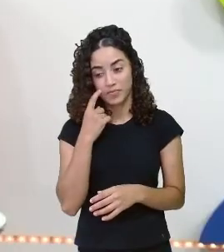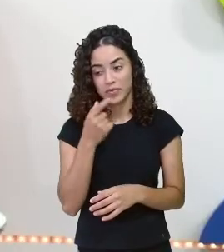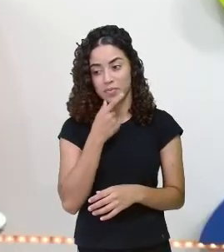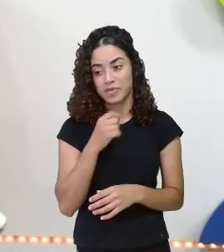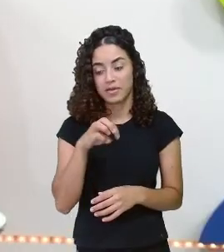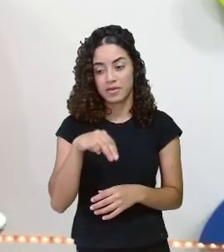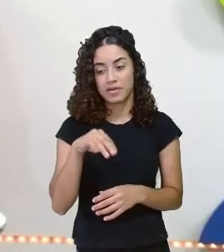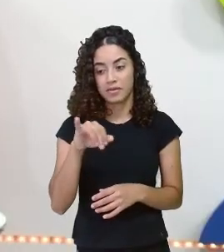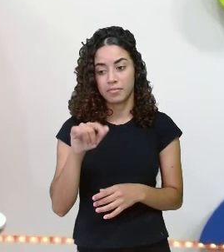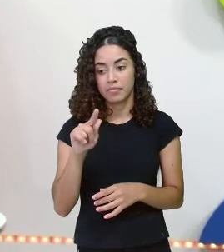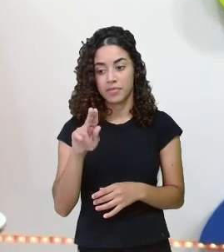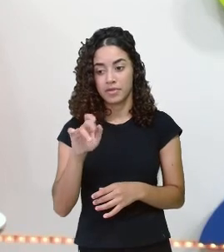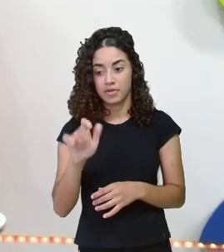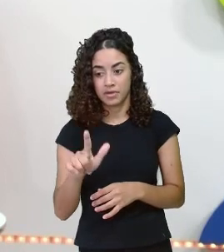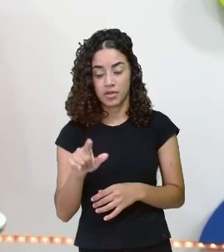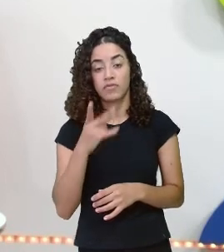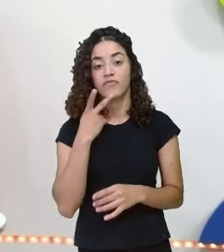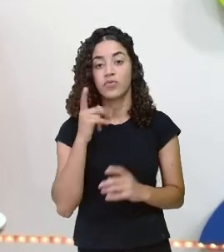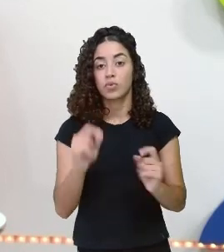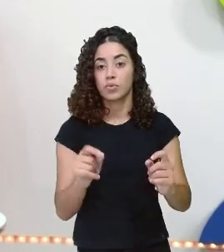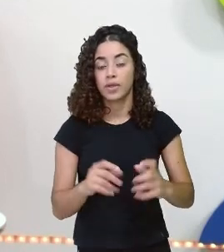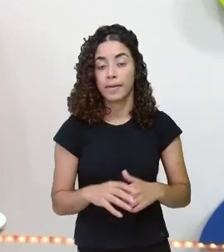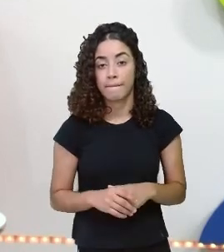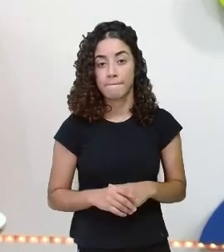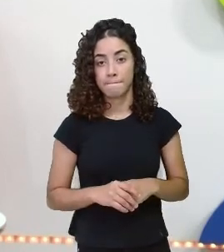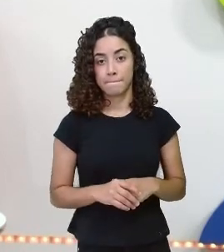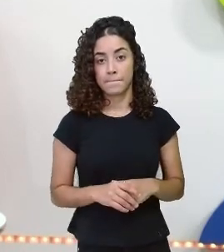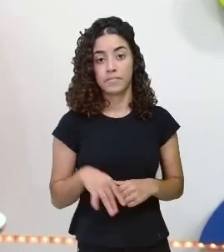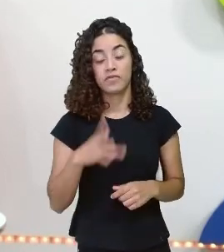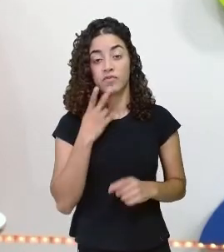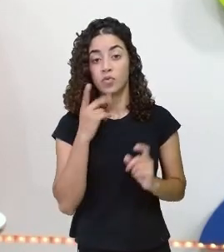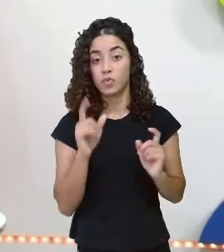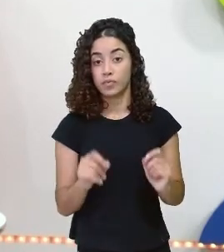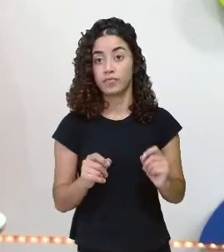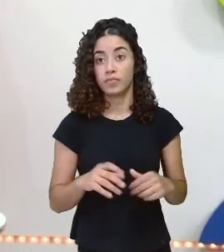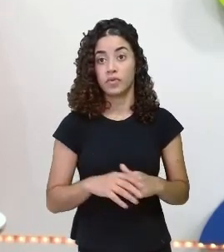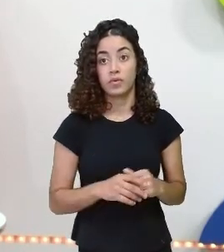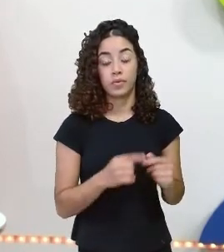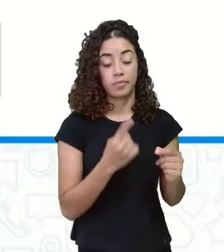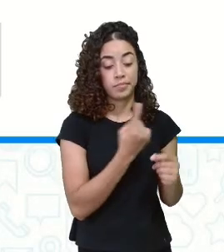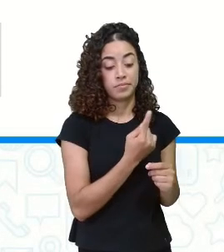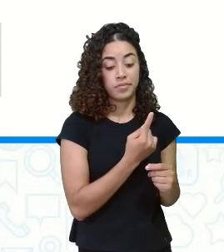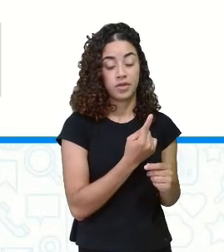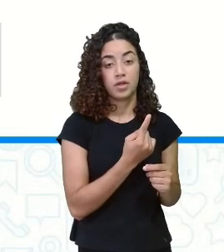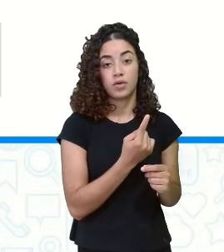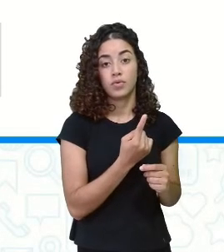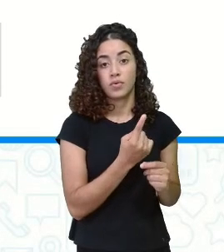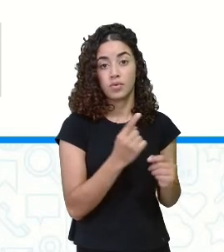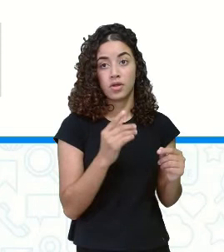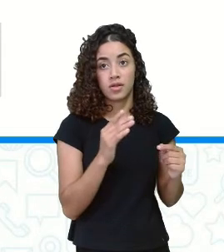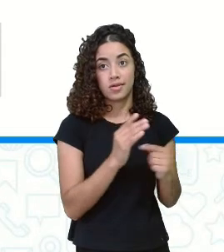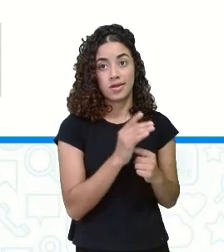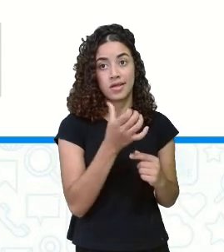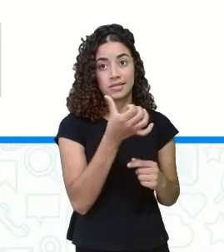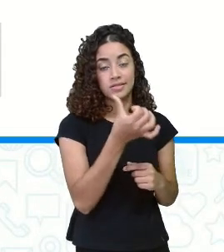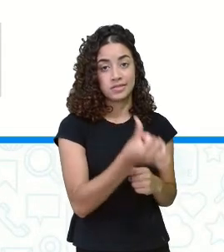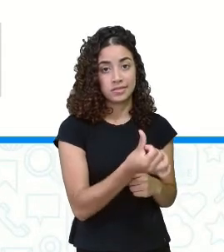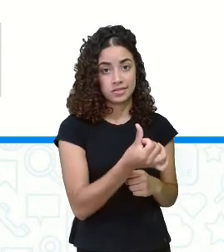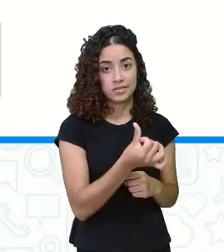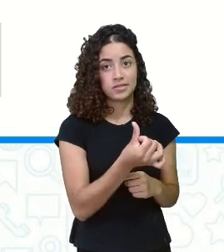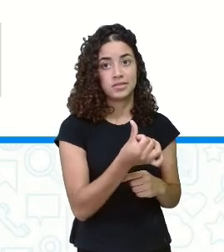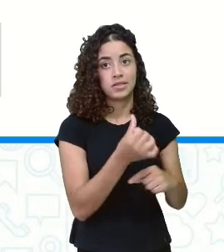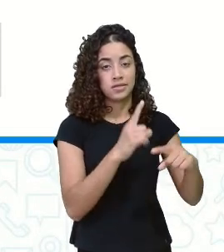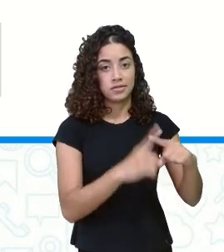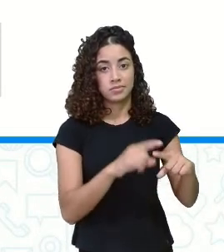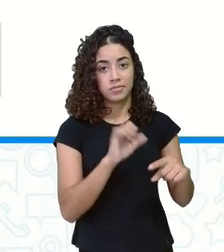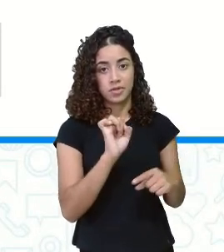já chegou aqui fazendo associações, né? Sim. Então, ele disse, ó, do primeiro para o segundo foi 6 mais 8,